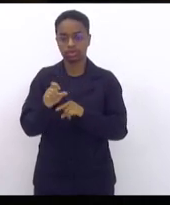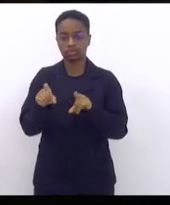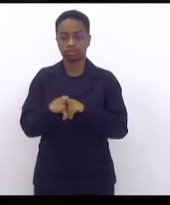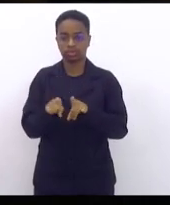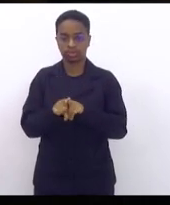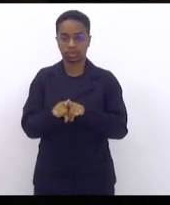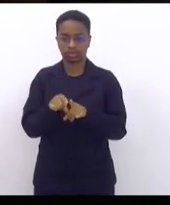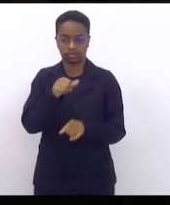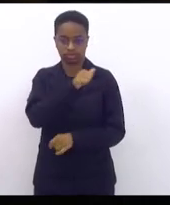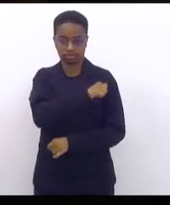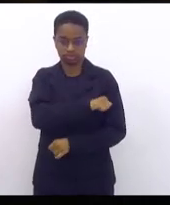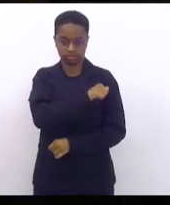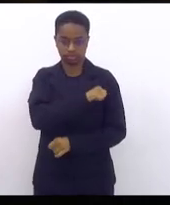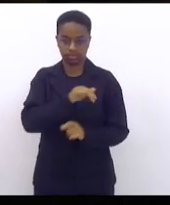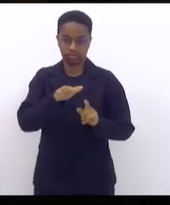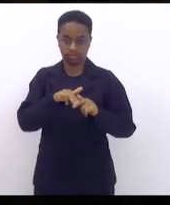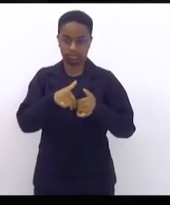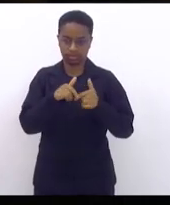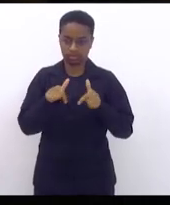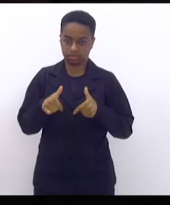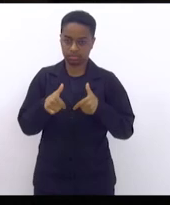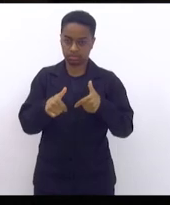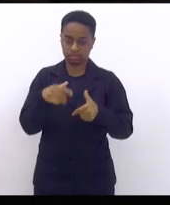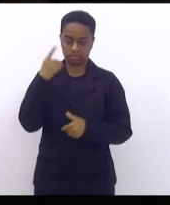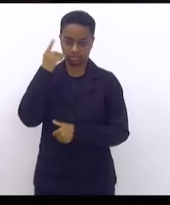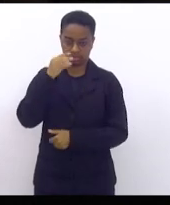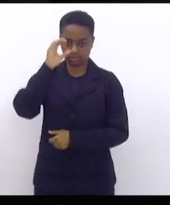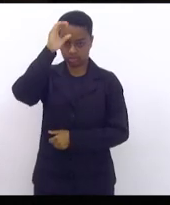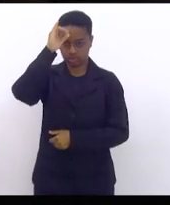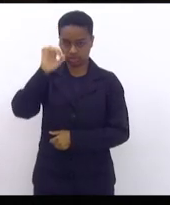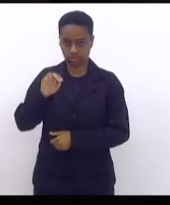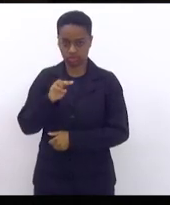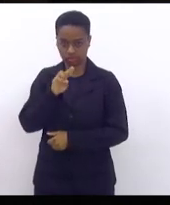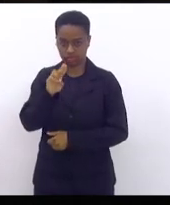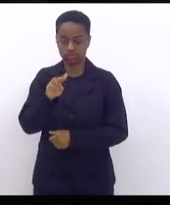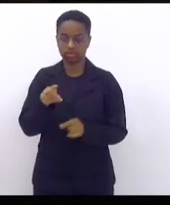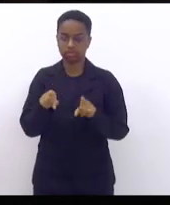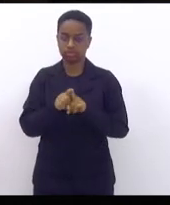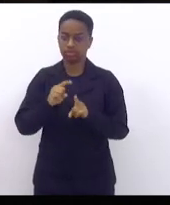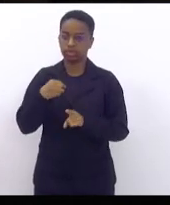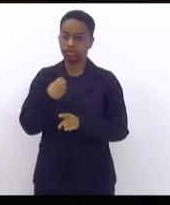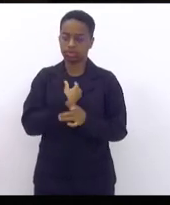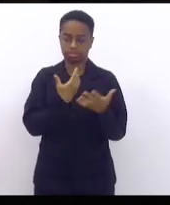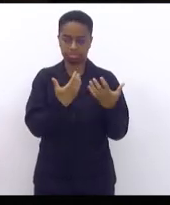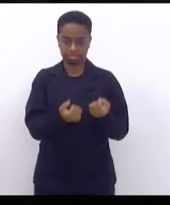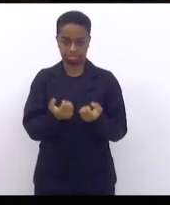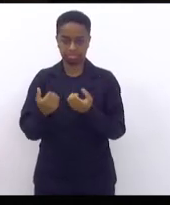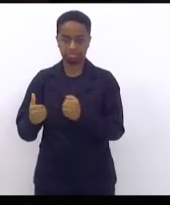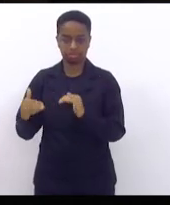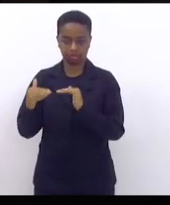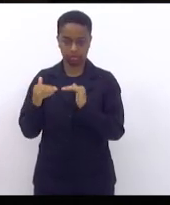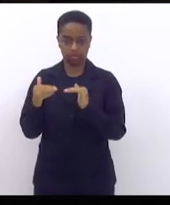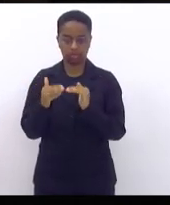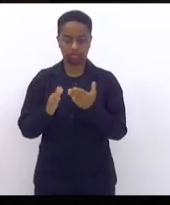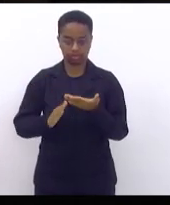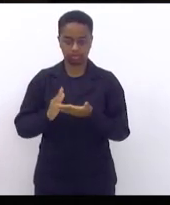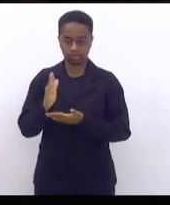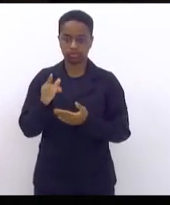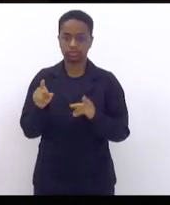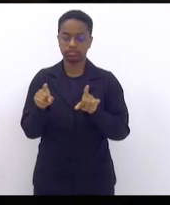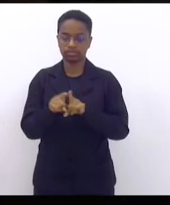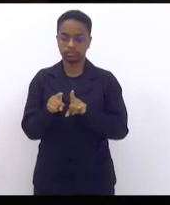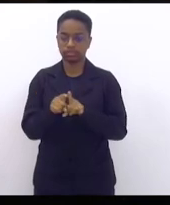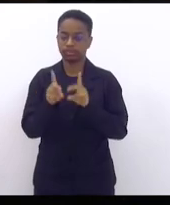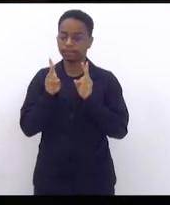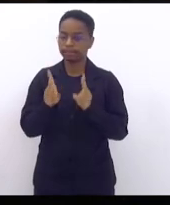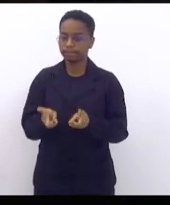Janeiro, por iniciativa da deputada Tia Ju, que todos nós aderimos, também tem o